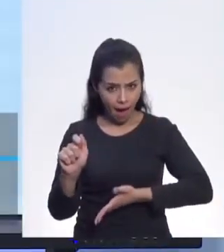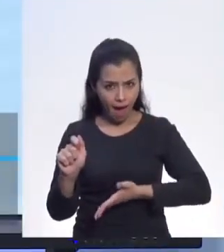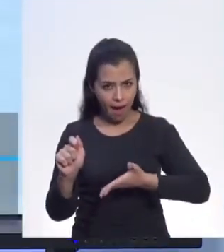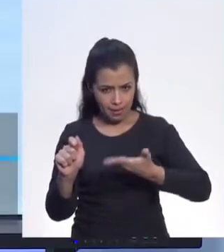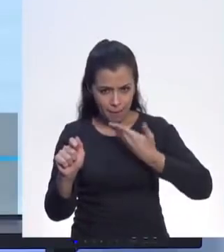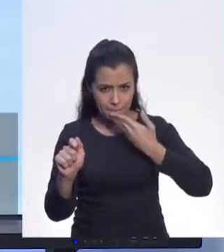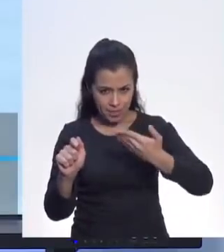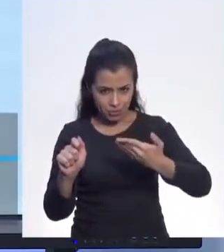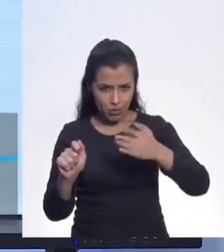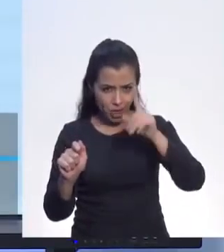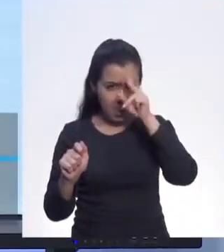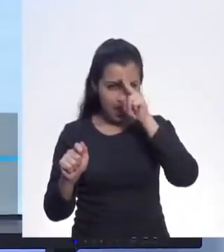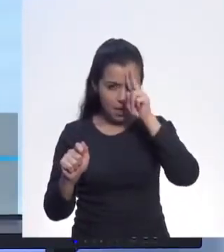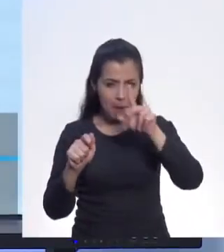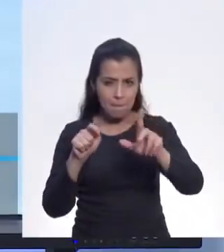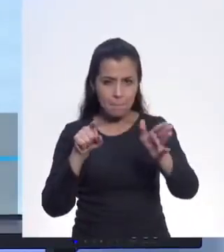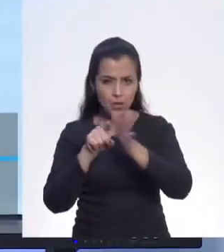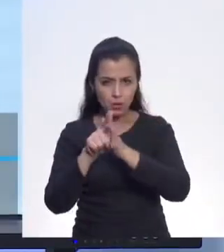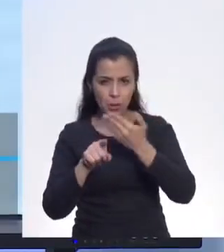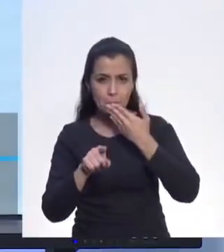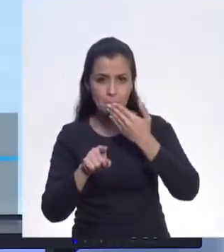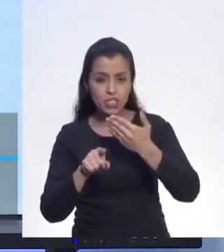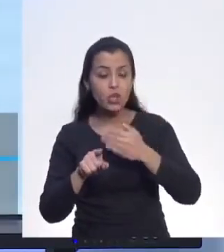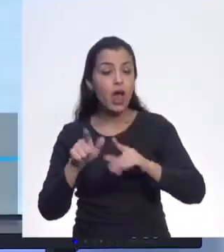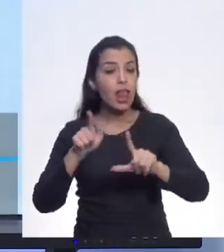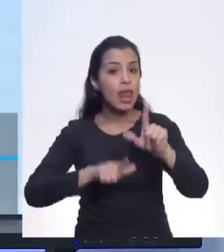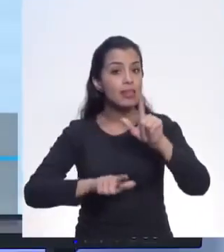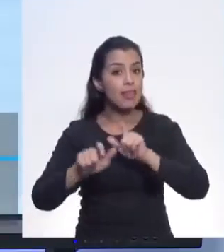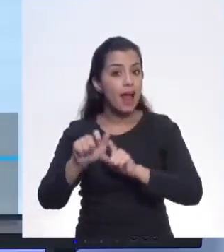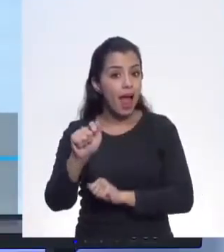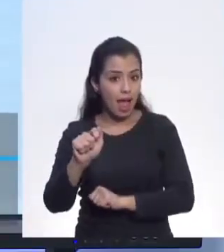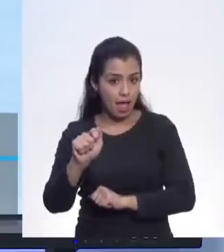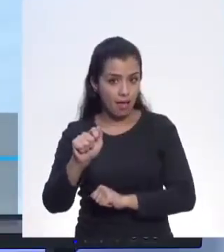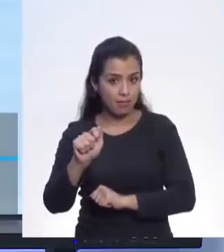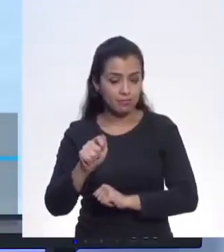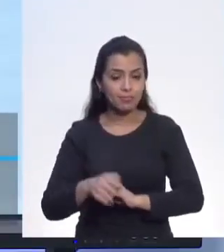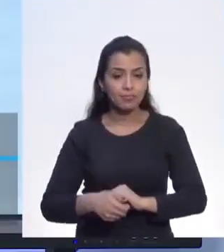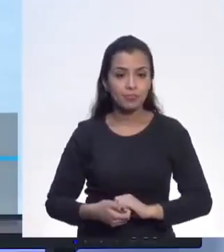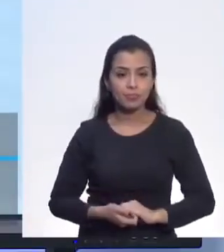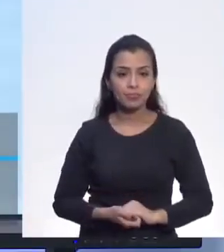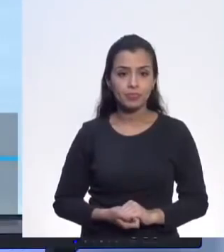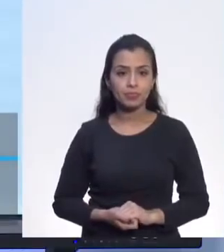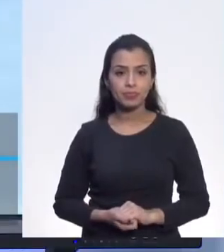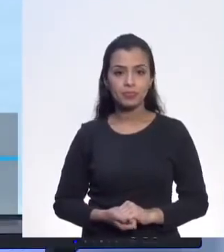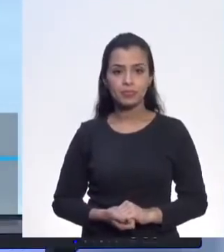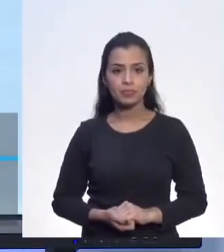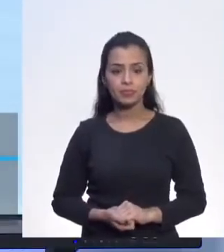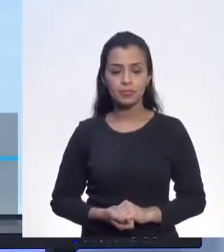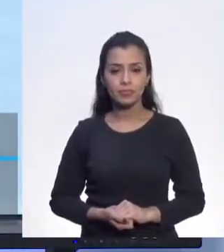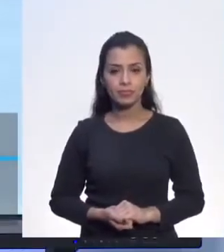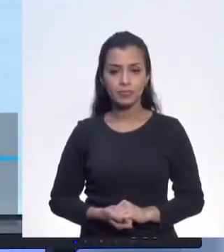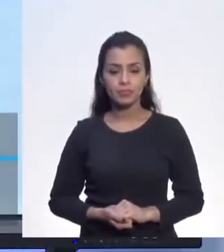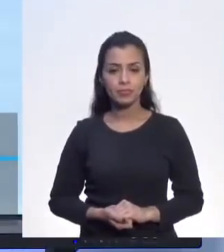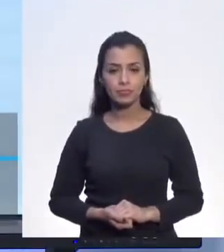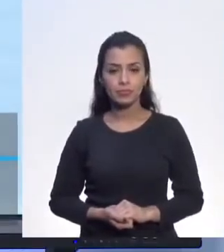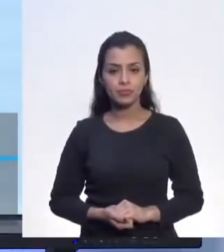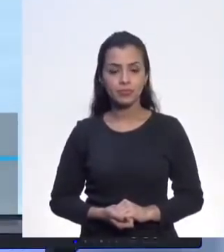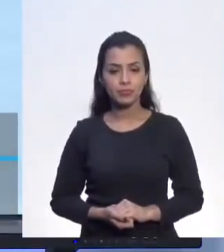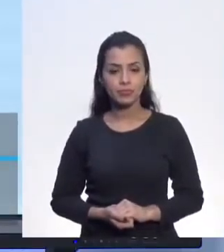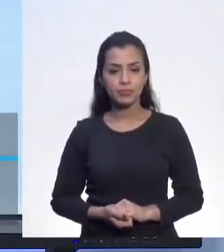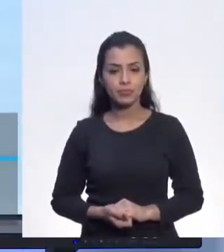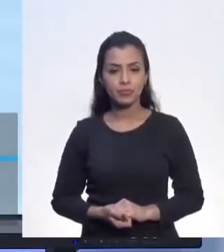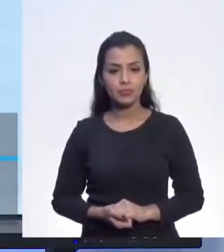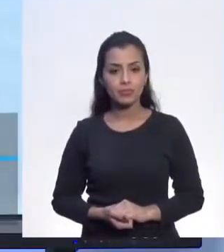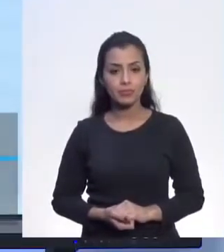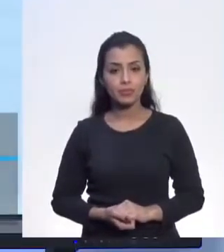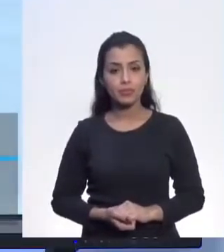no enunciado do problema, não é mesmo? Então, a letra A, eu vou deixar ela fixa na primeira posição. E